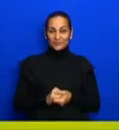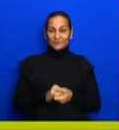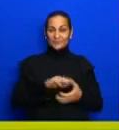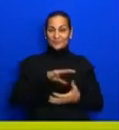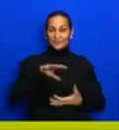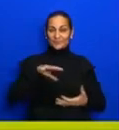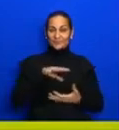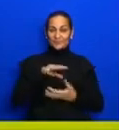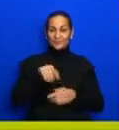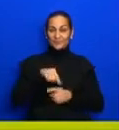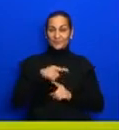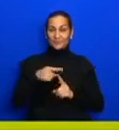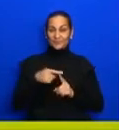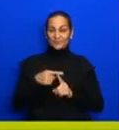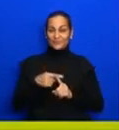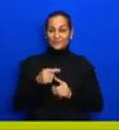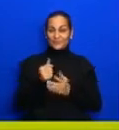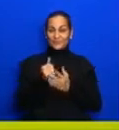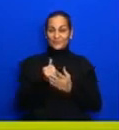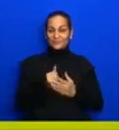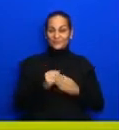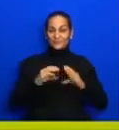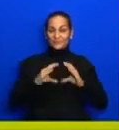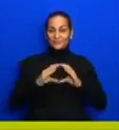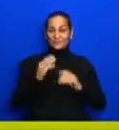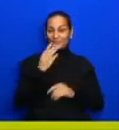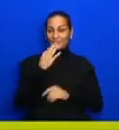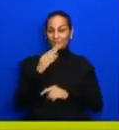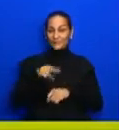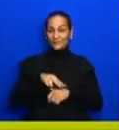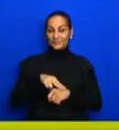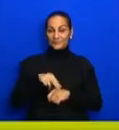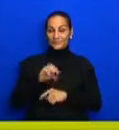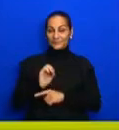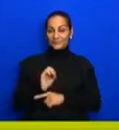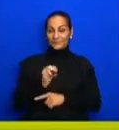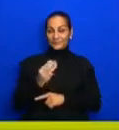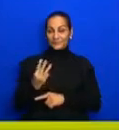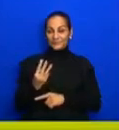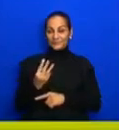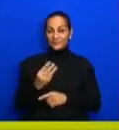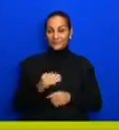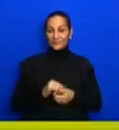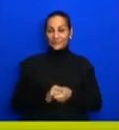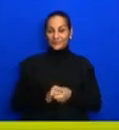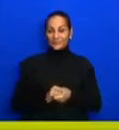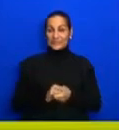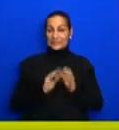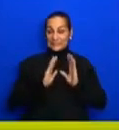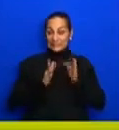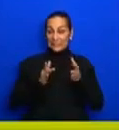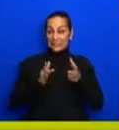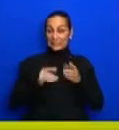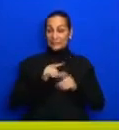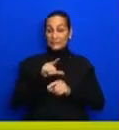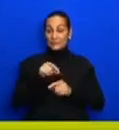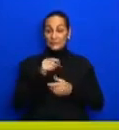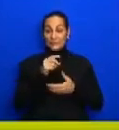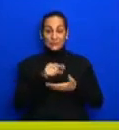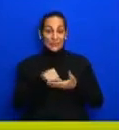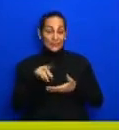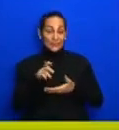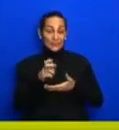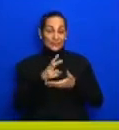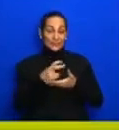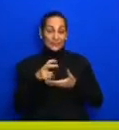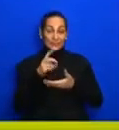O globo girando, mais um número chegando. Bola verde 03. Verde 03. Já foram realizados os sorteios da